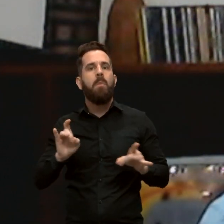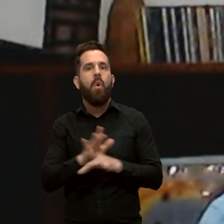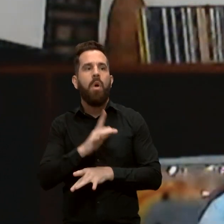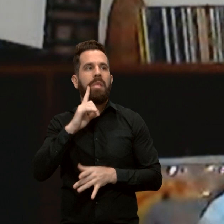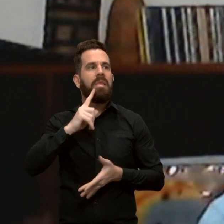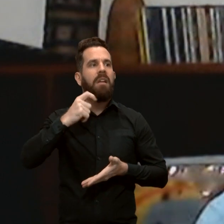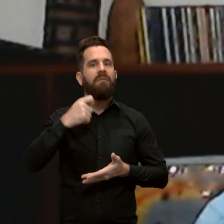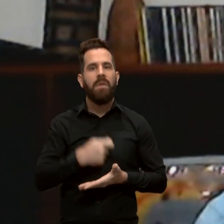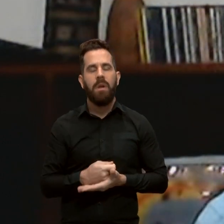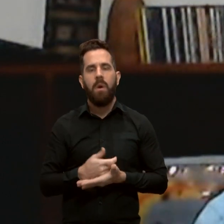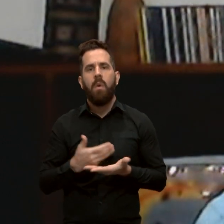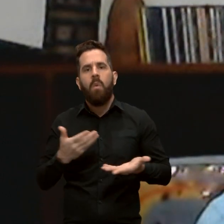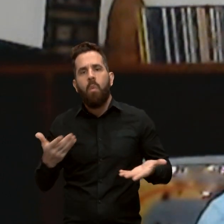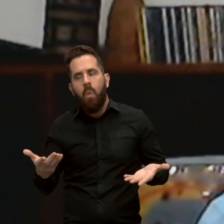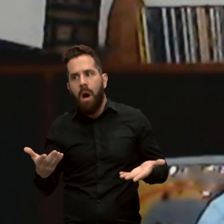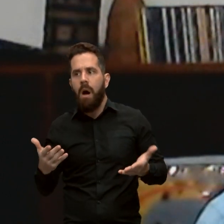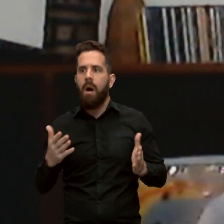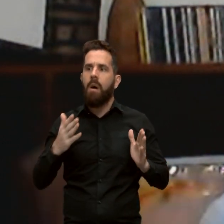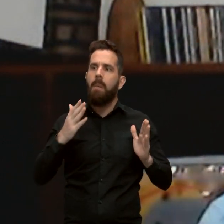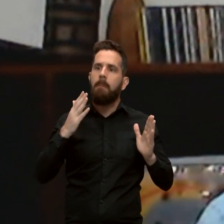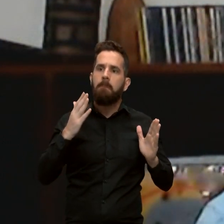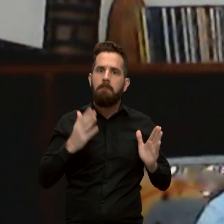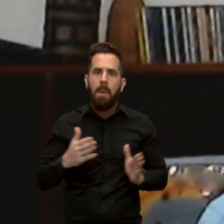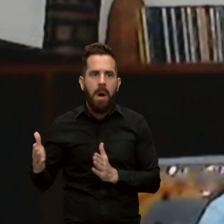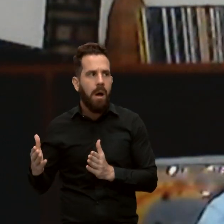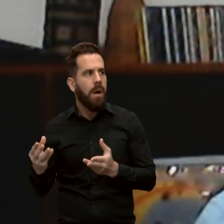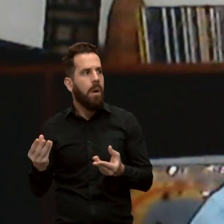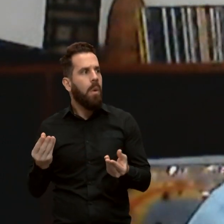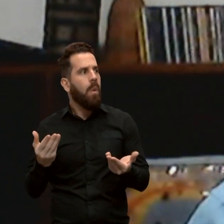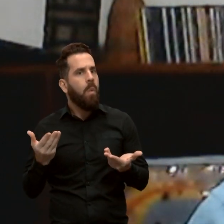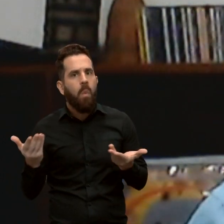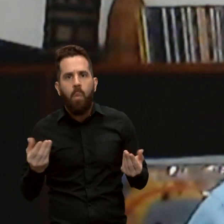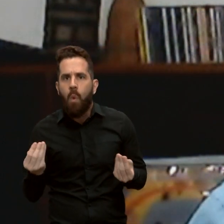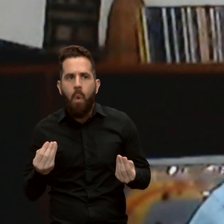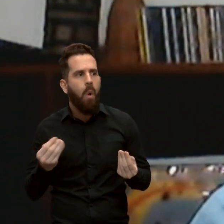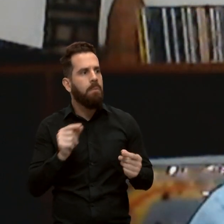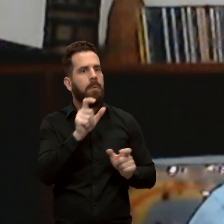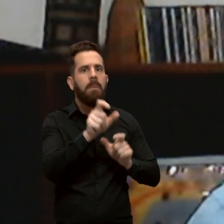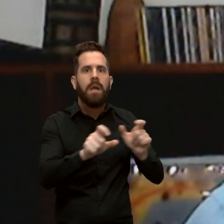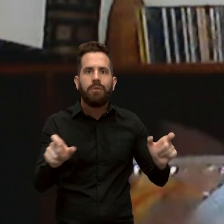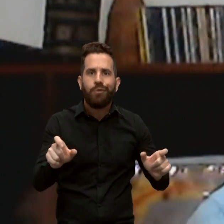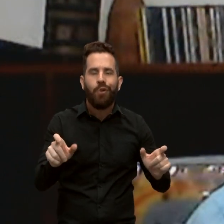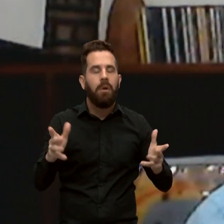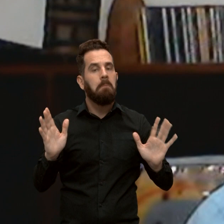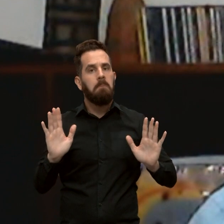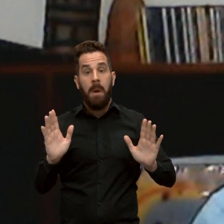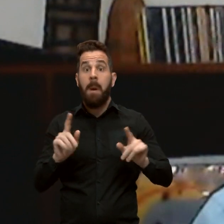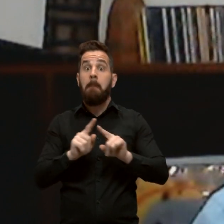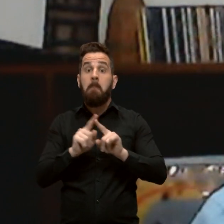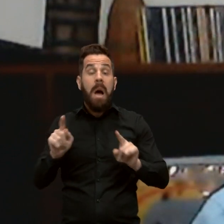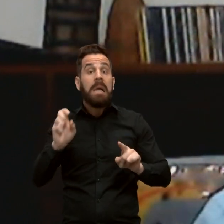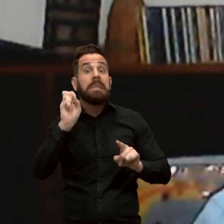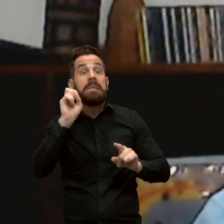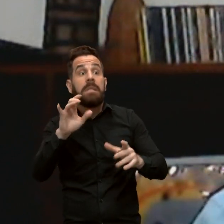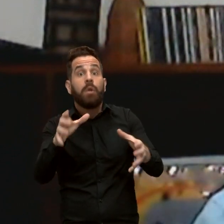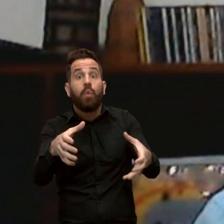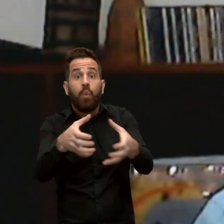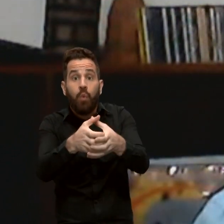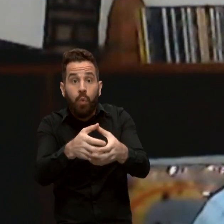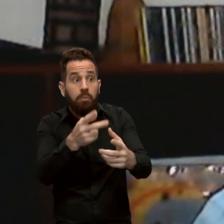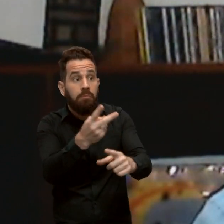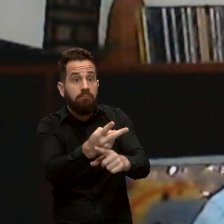um processo de abordagem, né? E quando os grupos interessados em